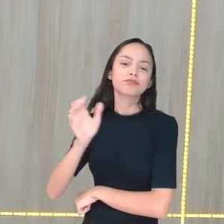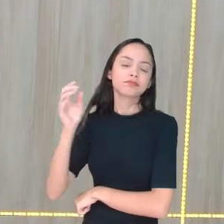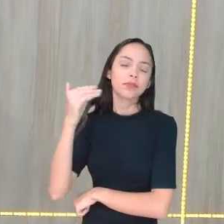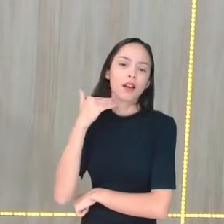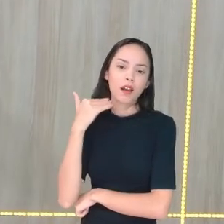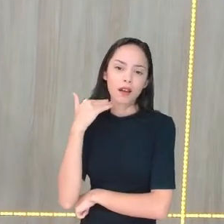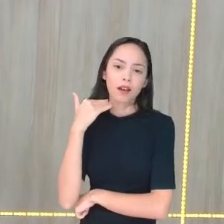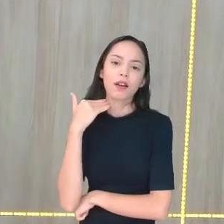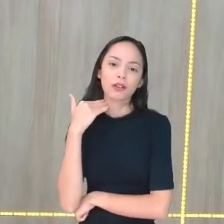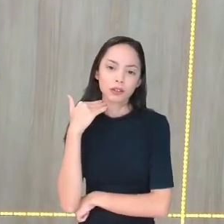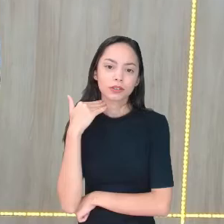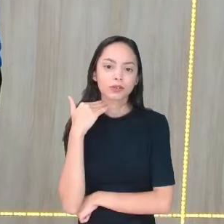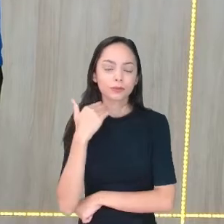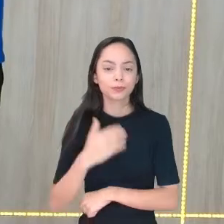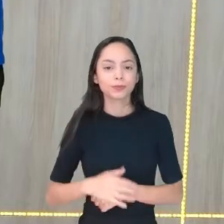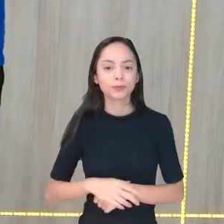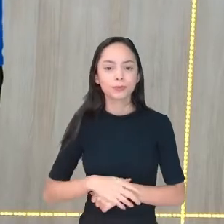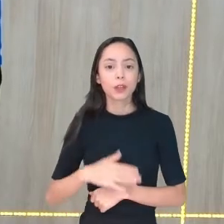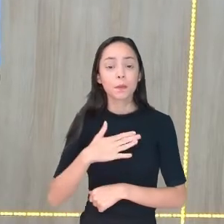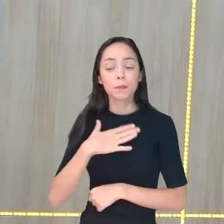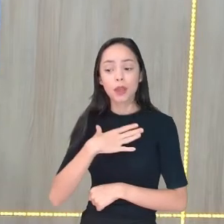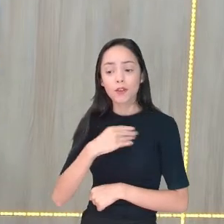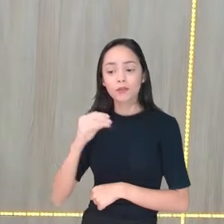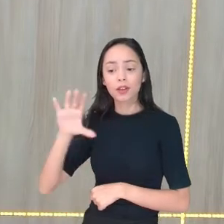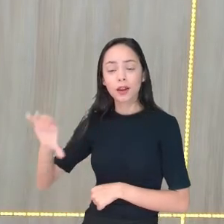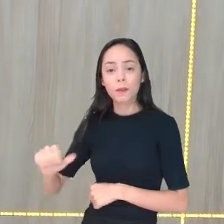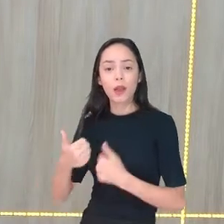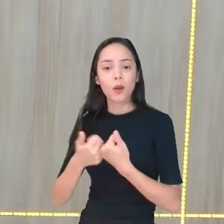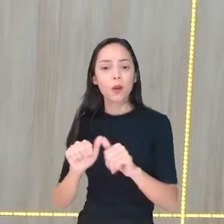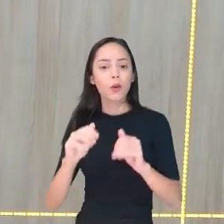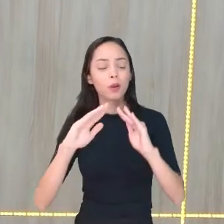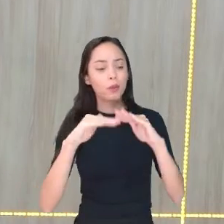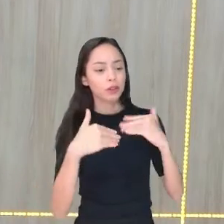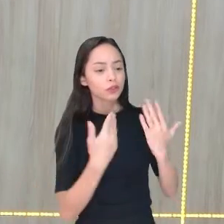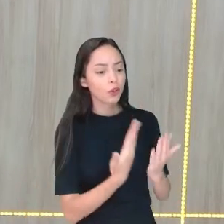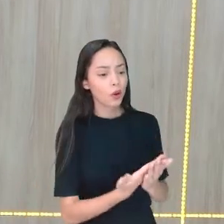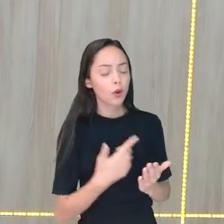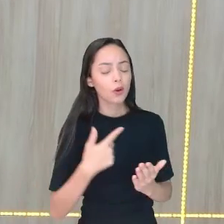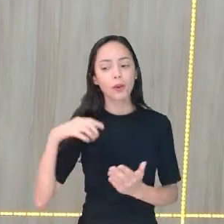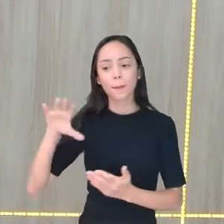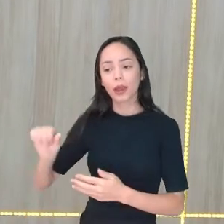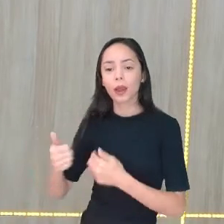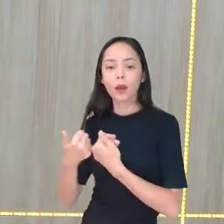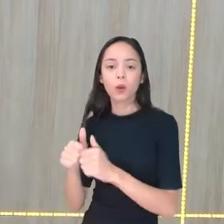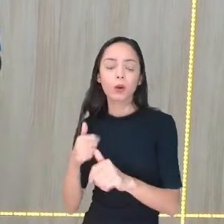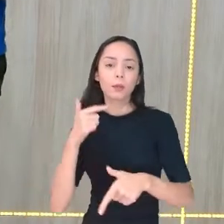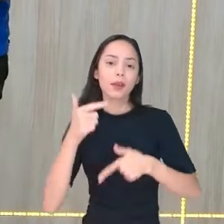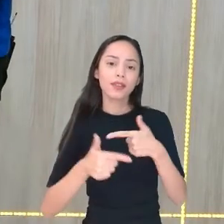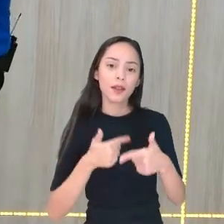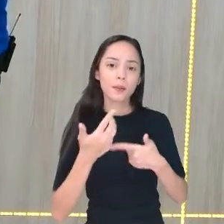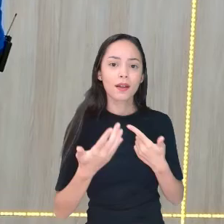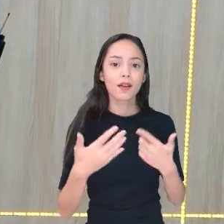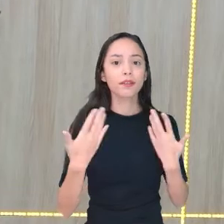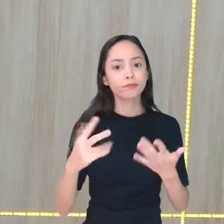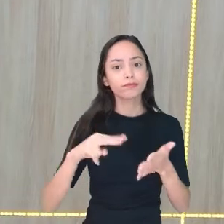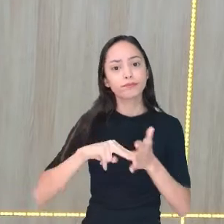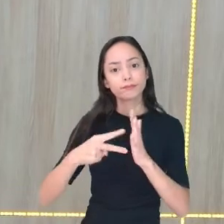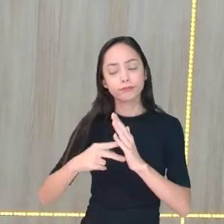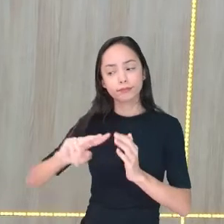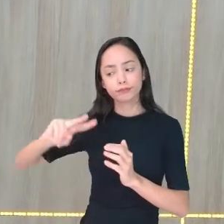perto, o ônibus da minha filha que vai pegar ônibus para a escola passa ali também, e por aí vai. Então, isso determina, né?